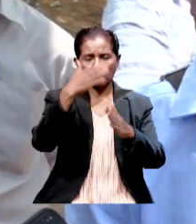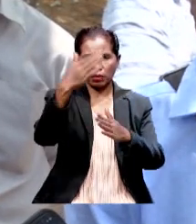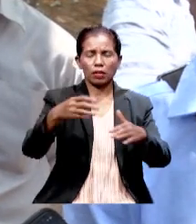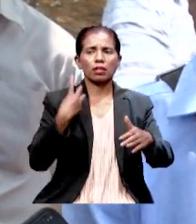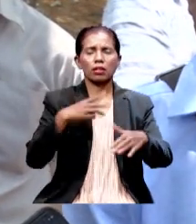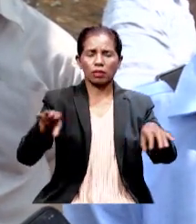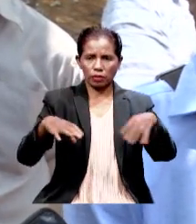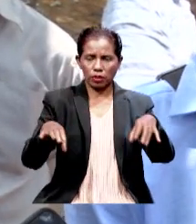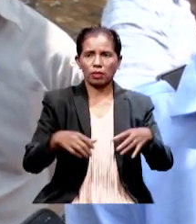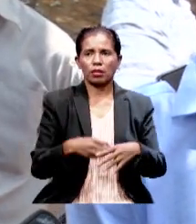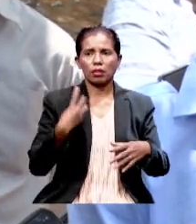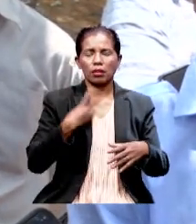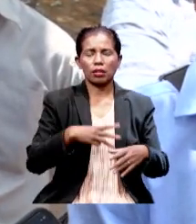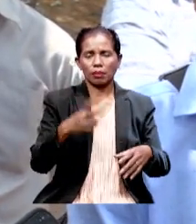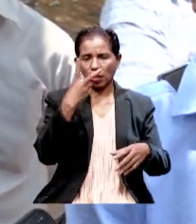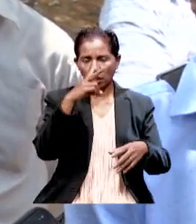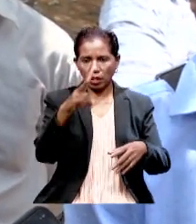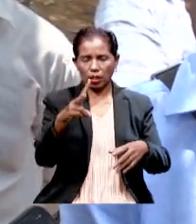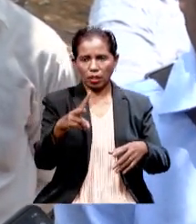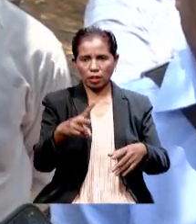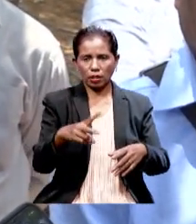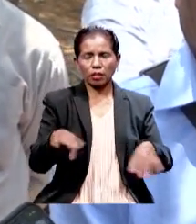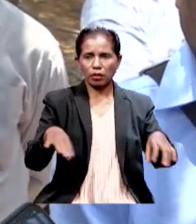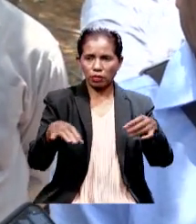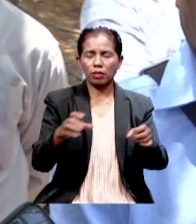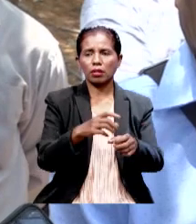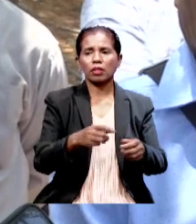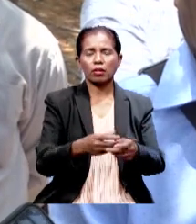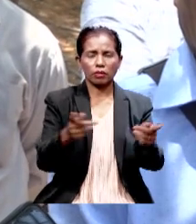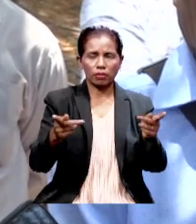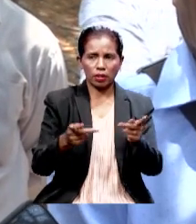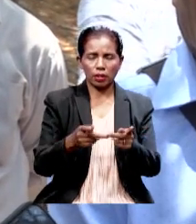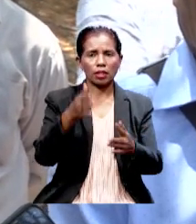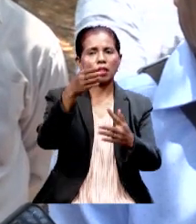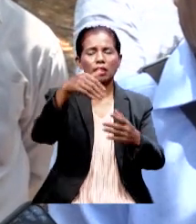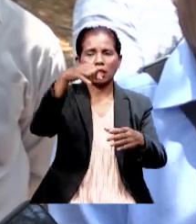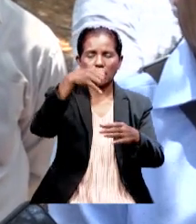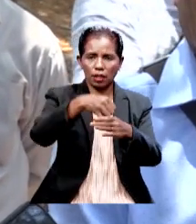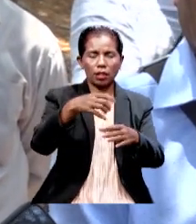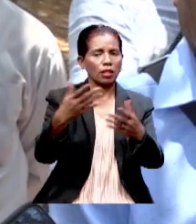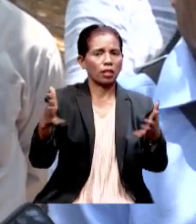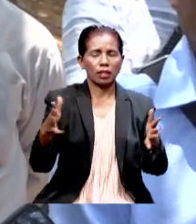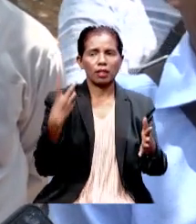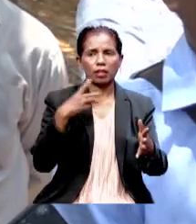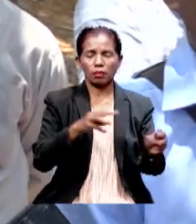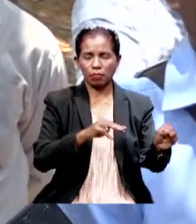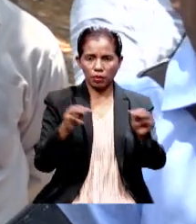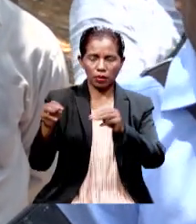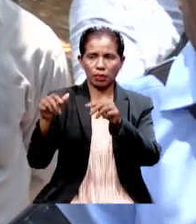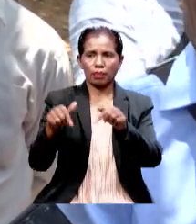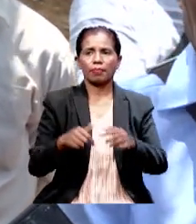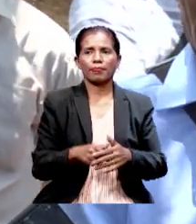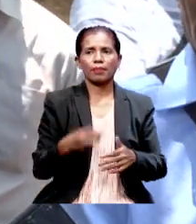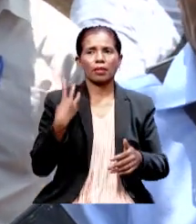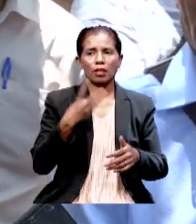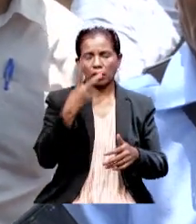servisu ta bel bok da dakor se tina oi mas paso helaran lai ya tau ta bel bok da dak mai bel muda ida ni to